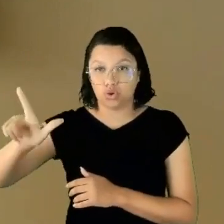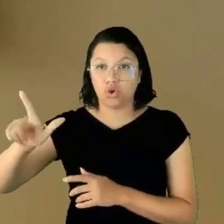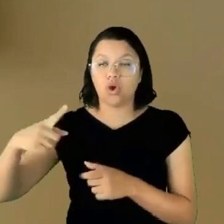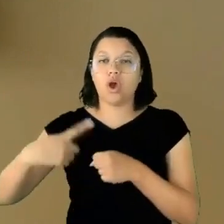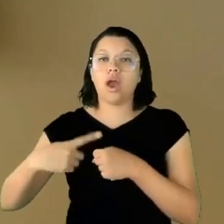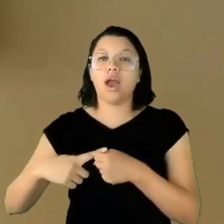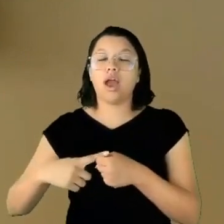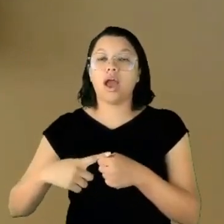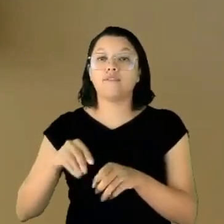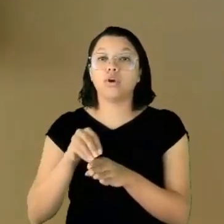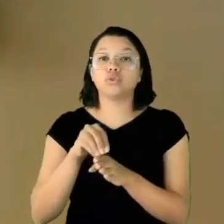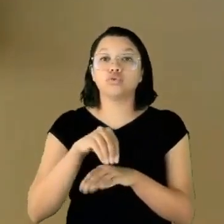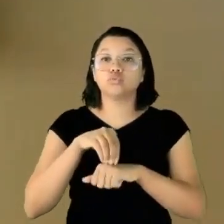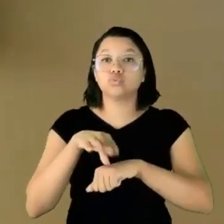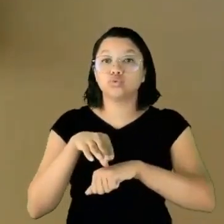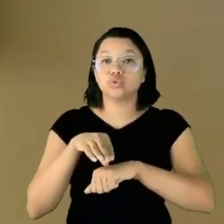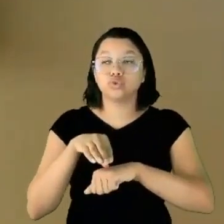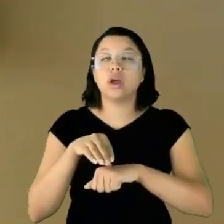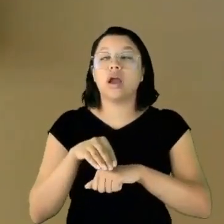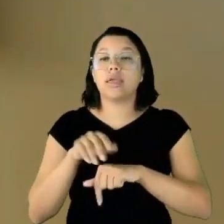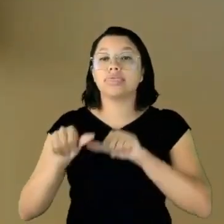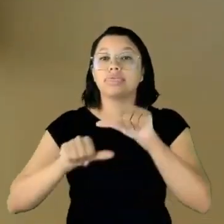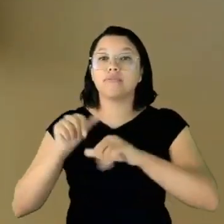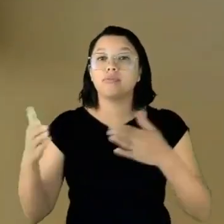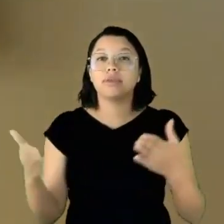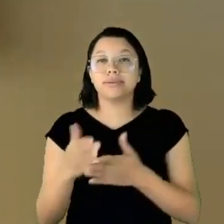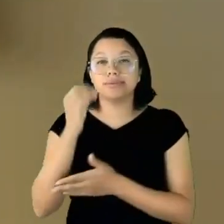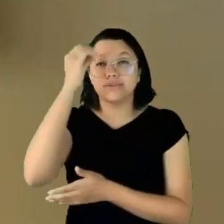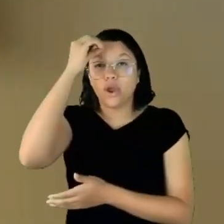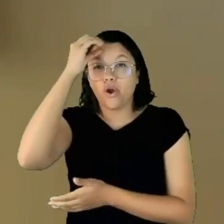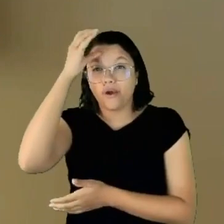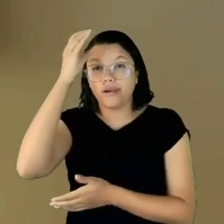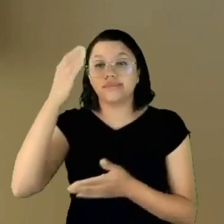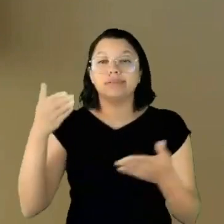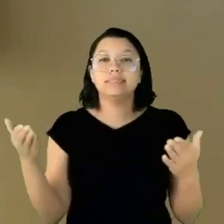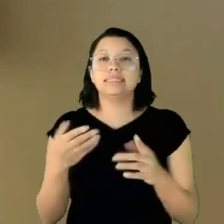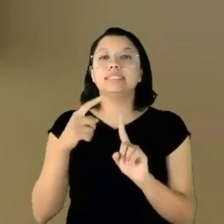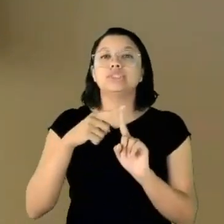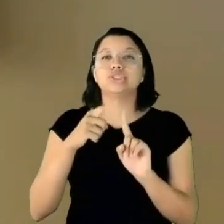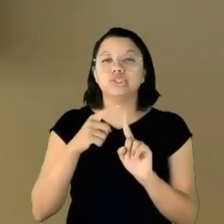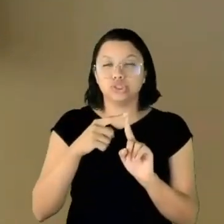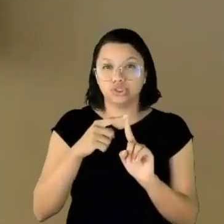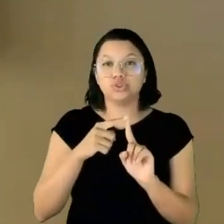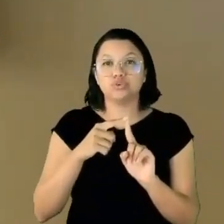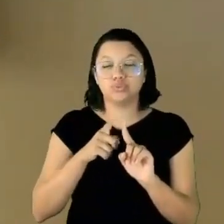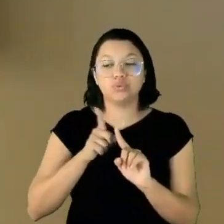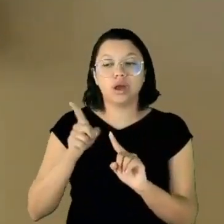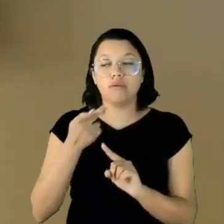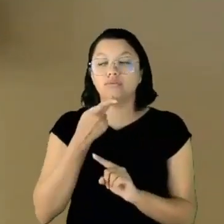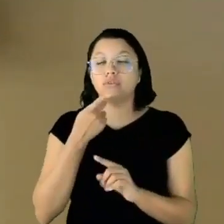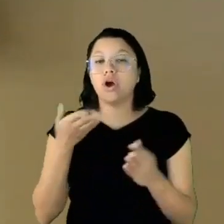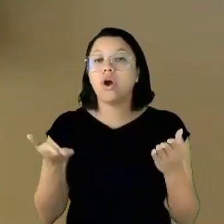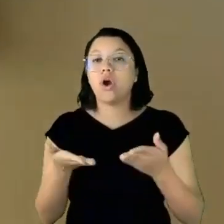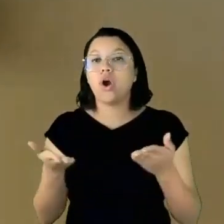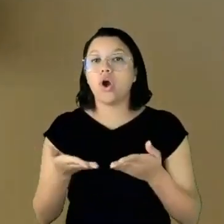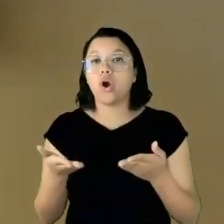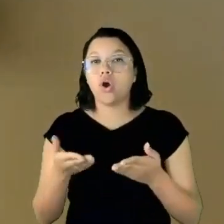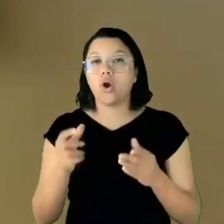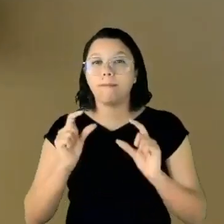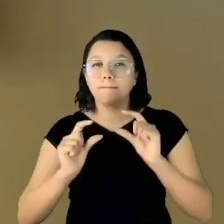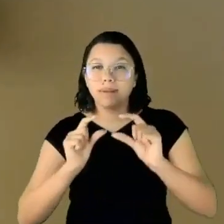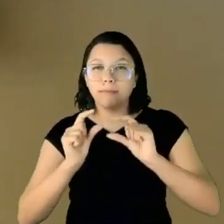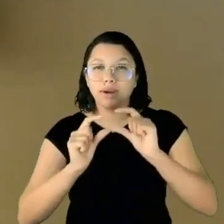muito interessante que é transformar esses conhecimentos aqui do tipo do que o doutor Denilson nos passou hoje